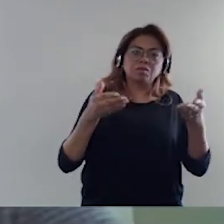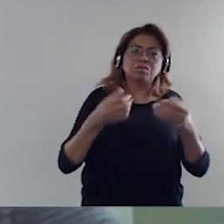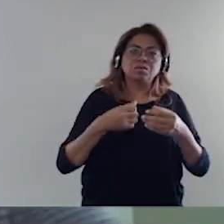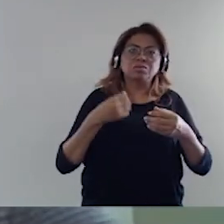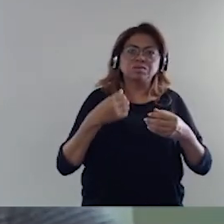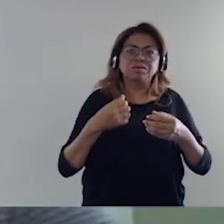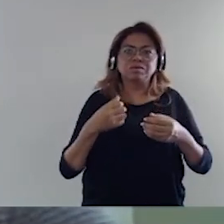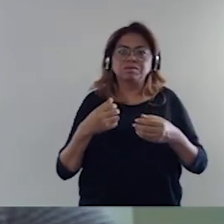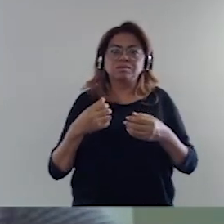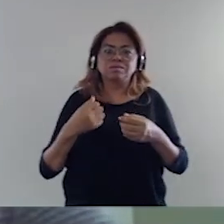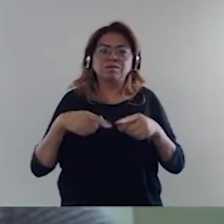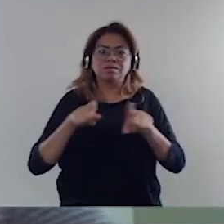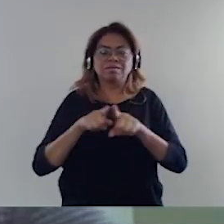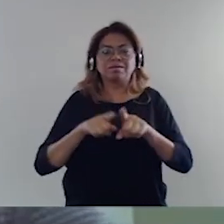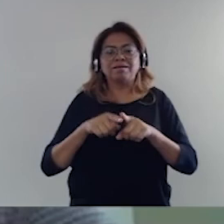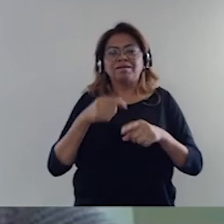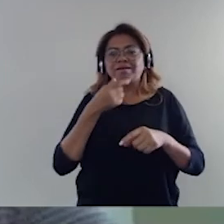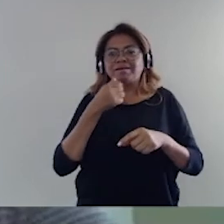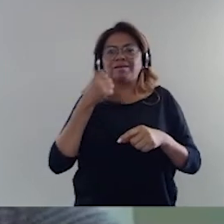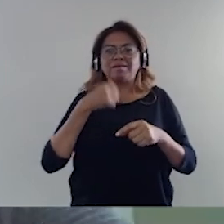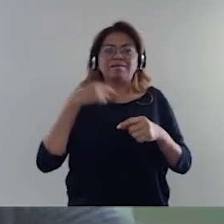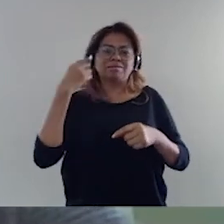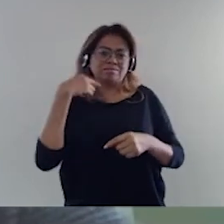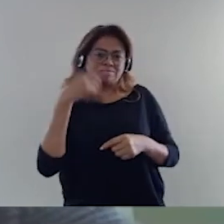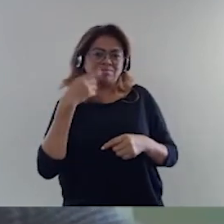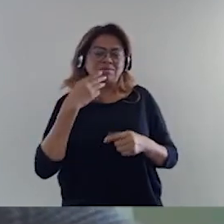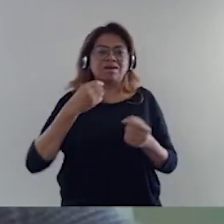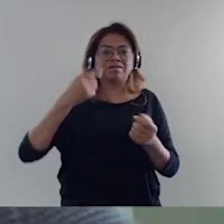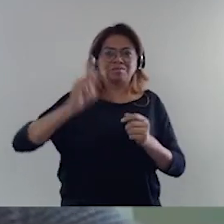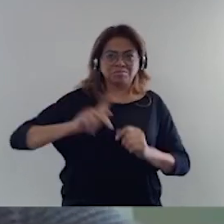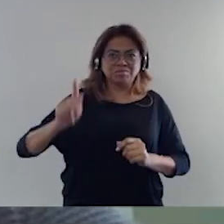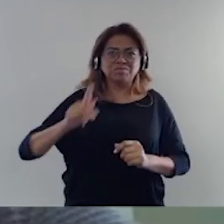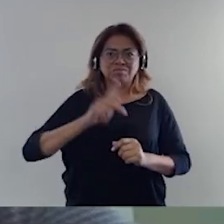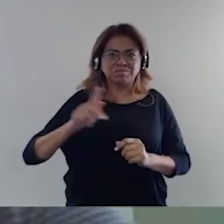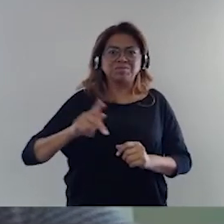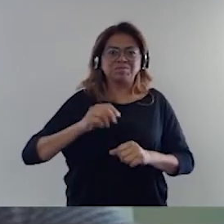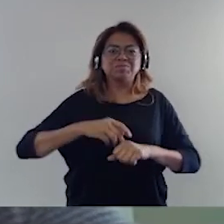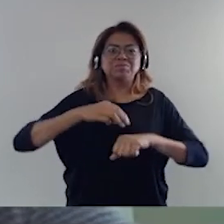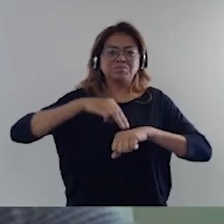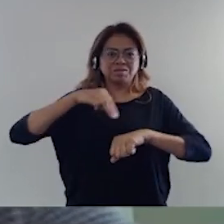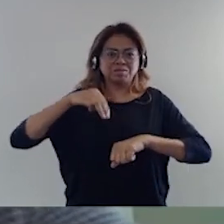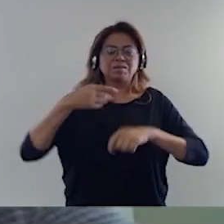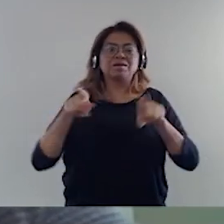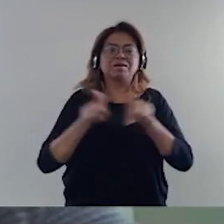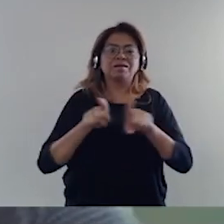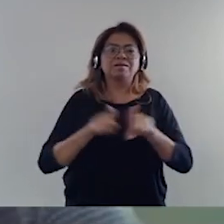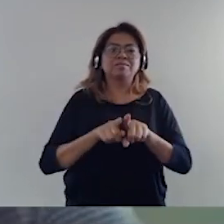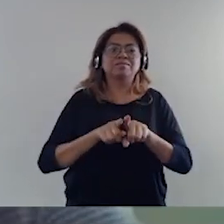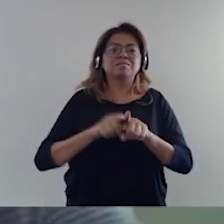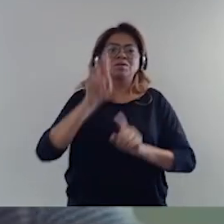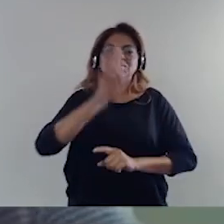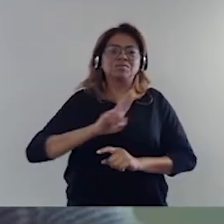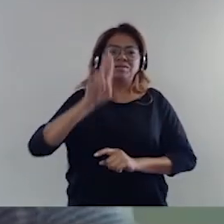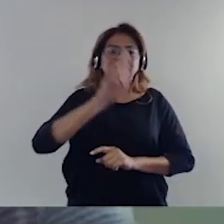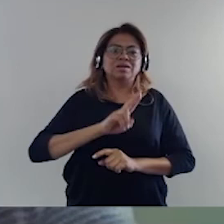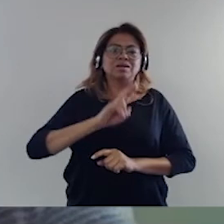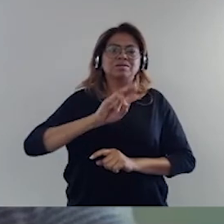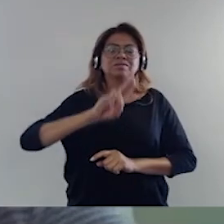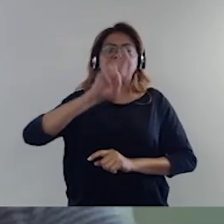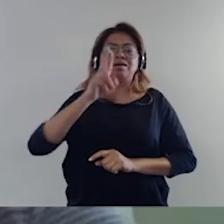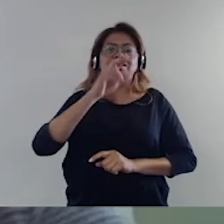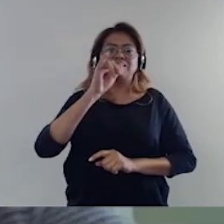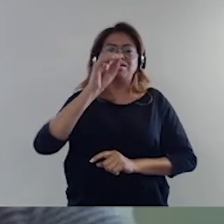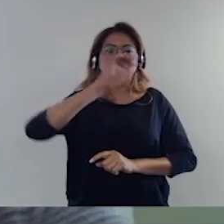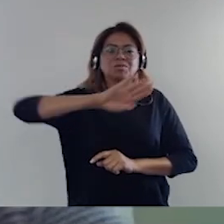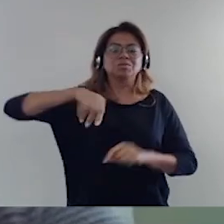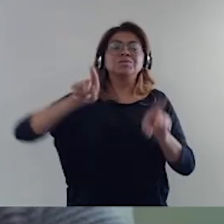jurista, professor, magistrado, mestre pela Universidade de Yale, doutor e